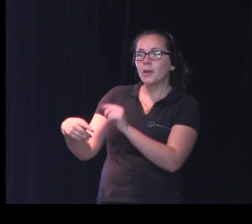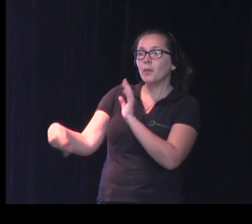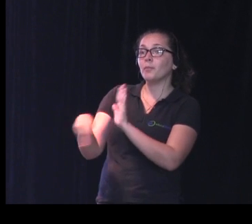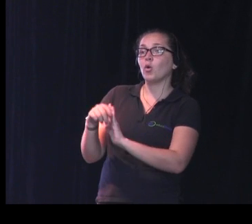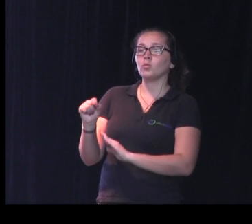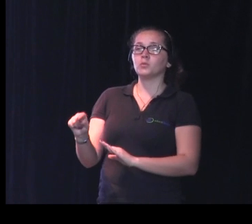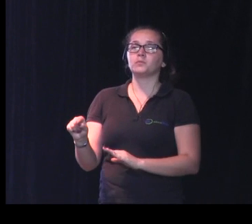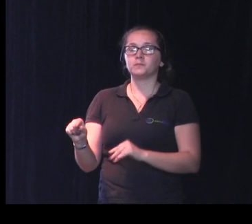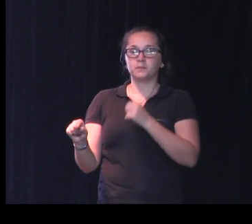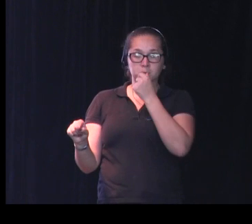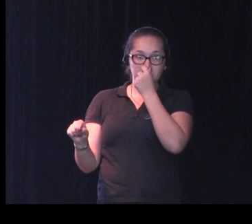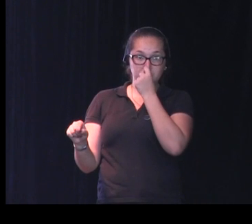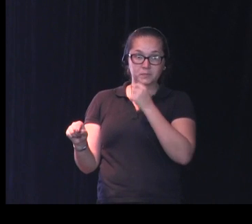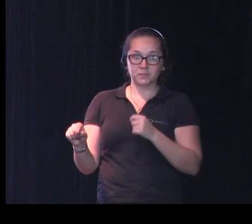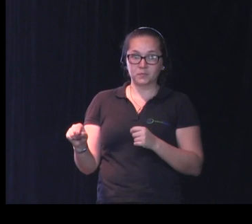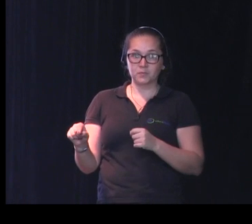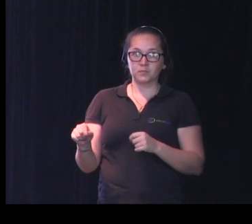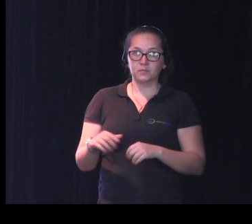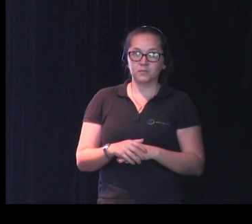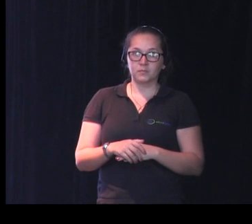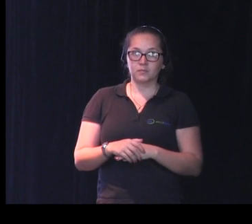aqui estavam dedicados